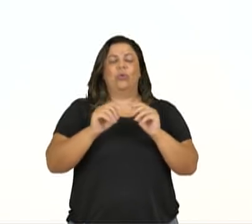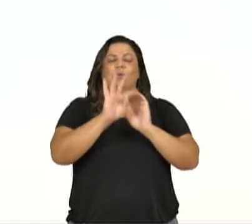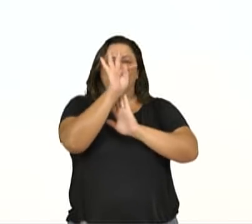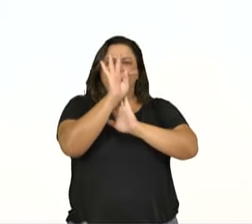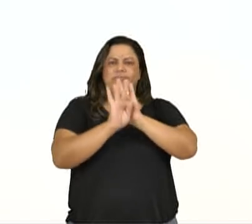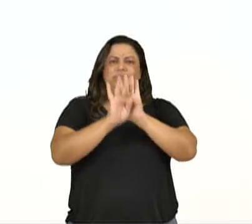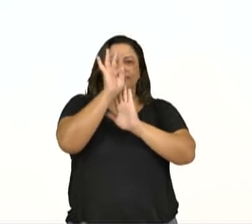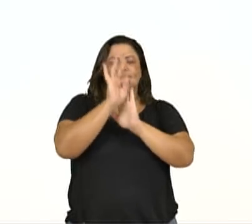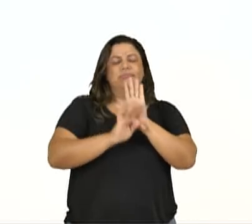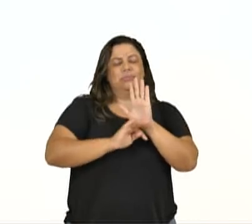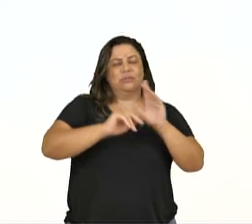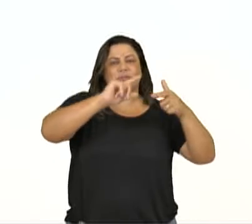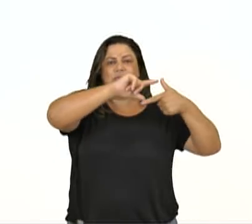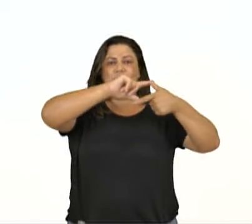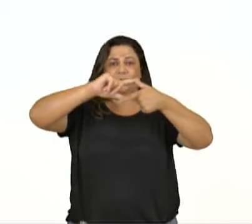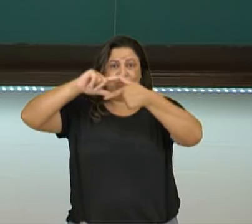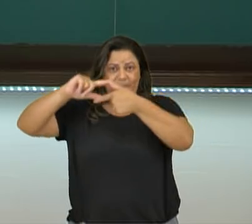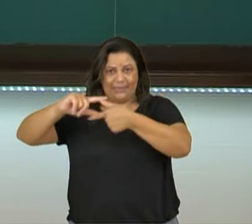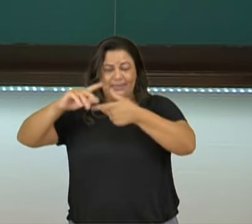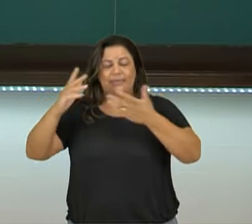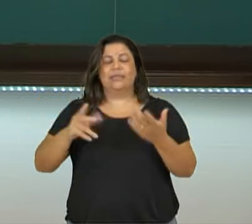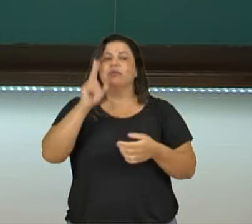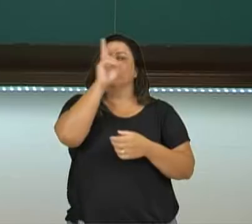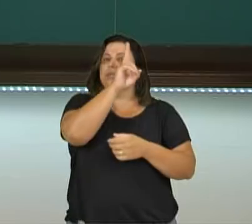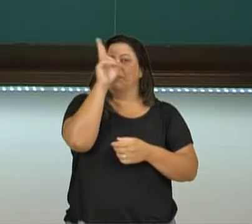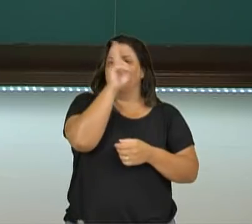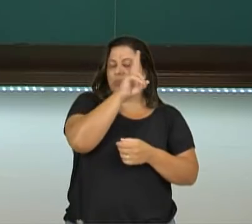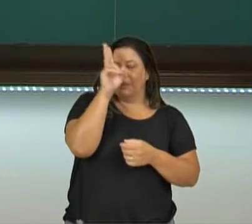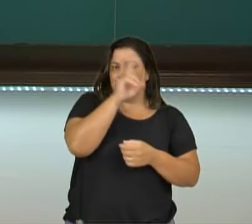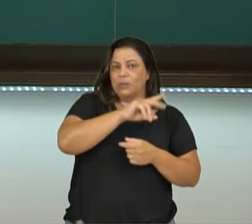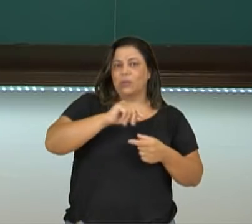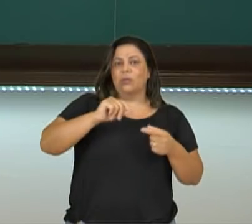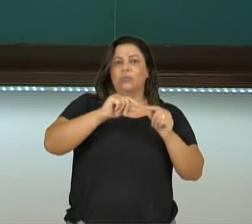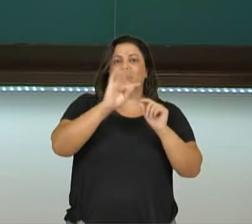quadrinhos e a charge, revisamos um pouco das tirinhas,